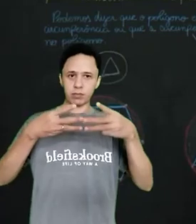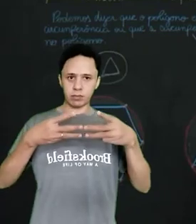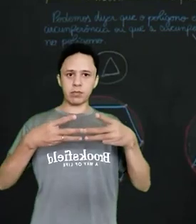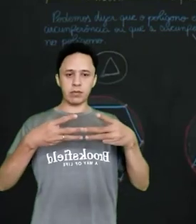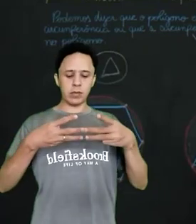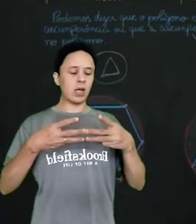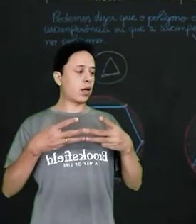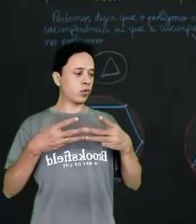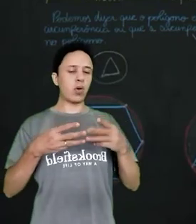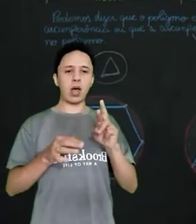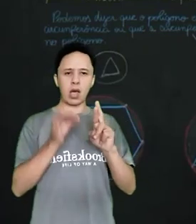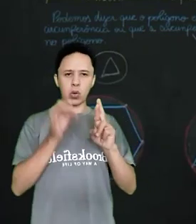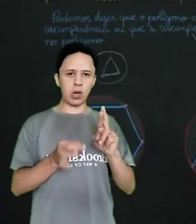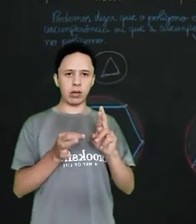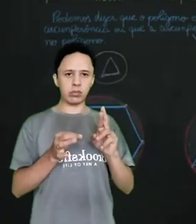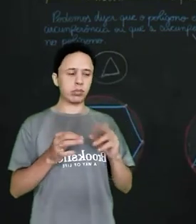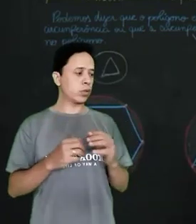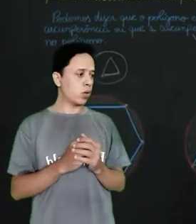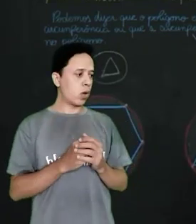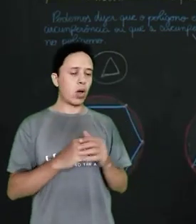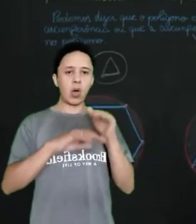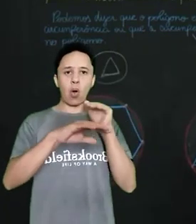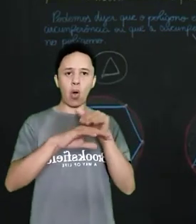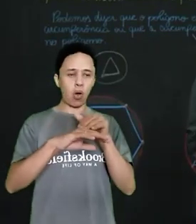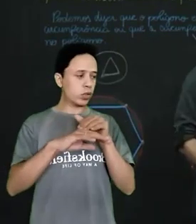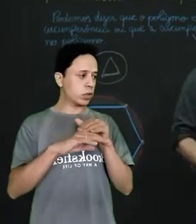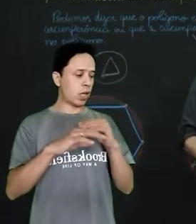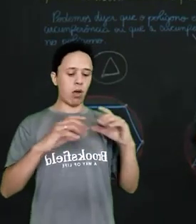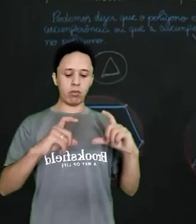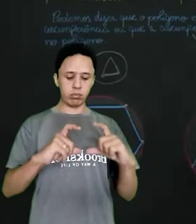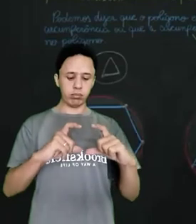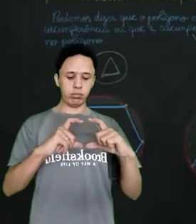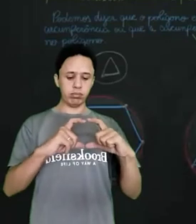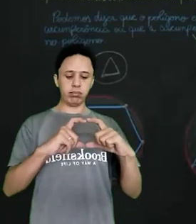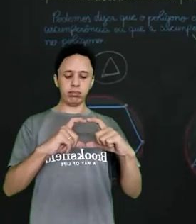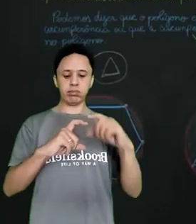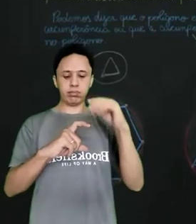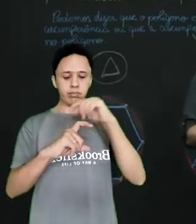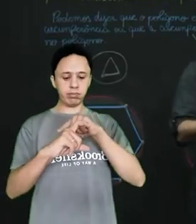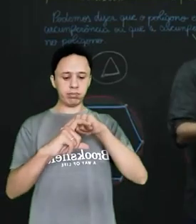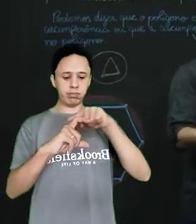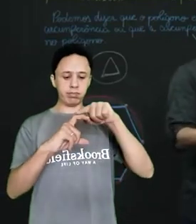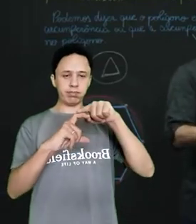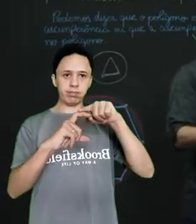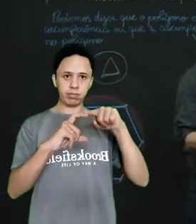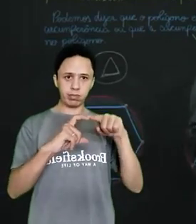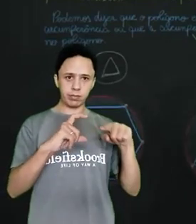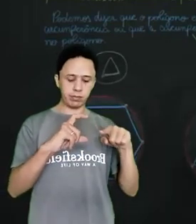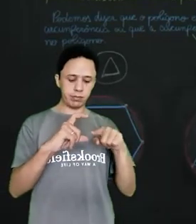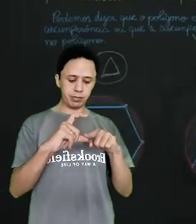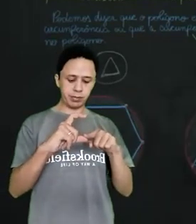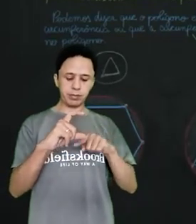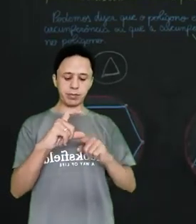onde cada um dos seus lados, reparem, toca em apenas um ponto essa circunferência, tá? E até mesmo